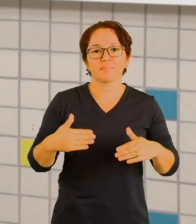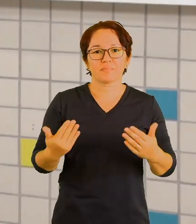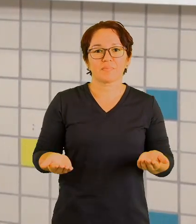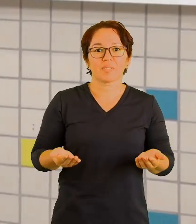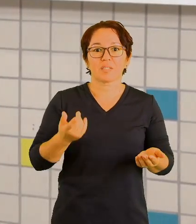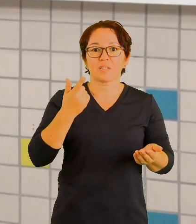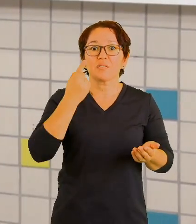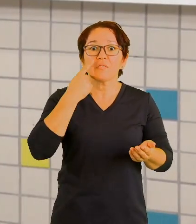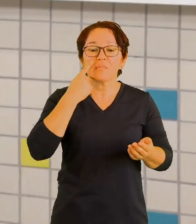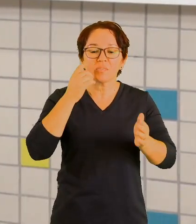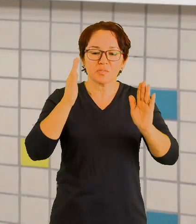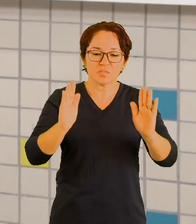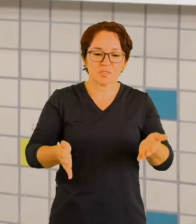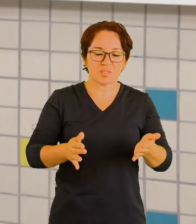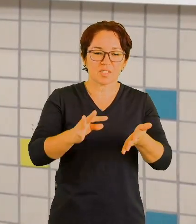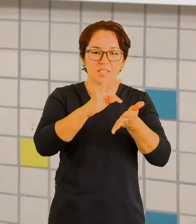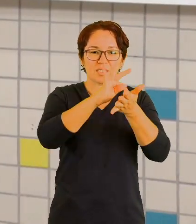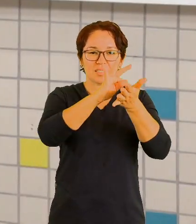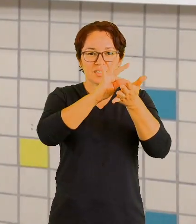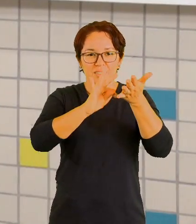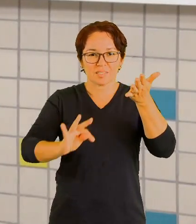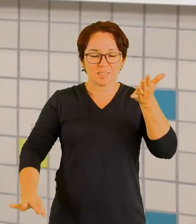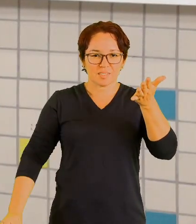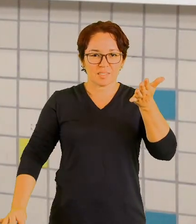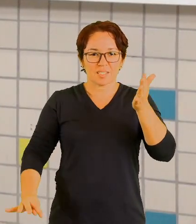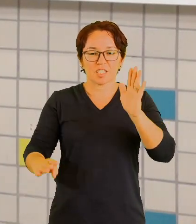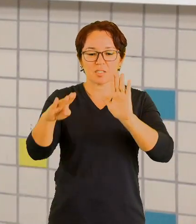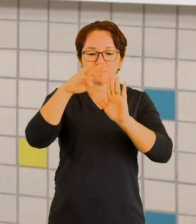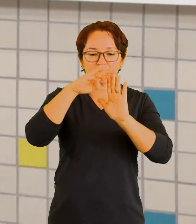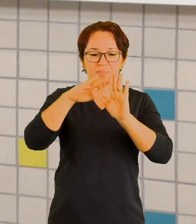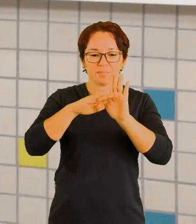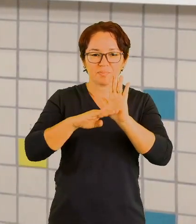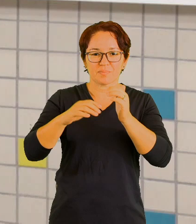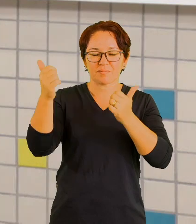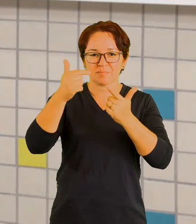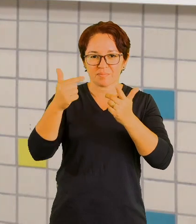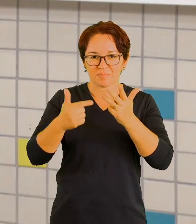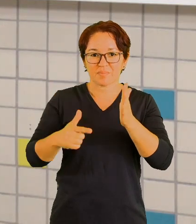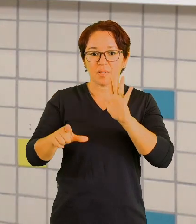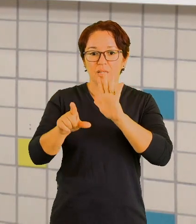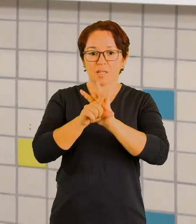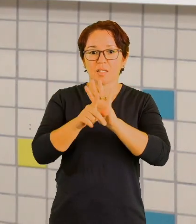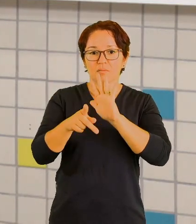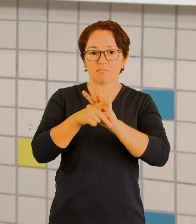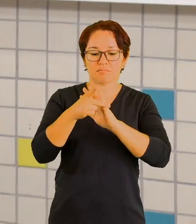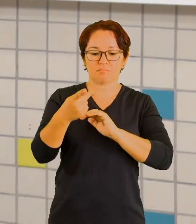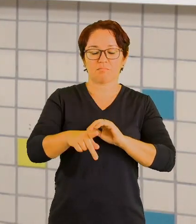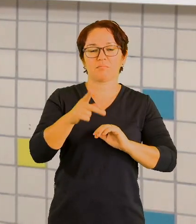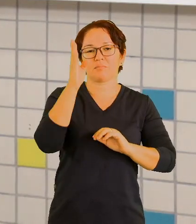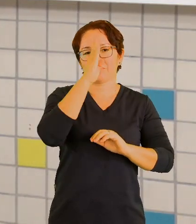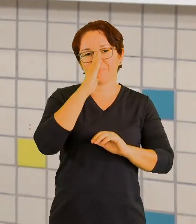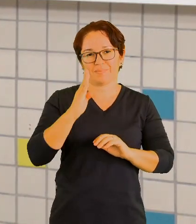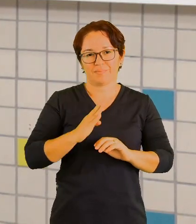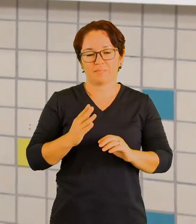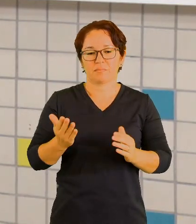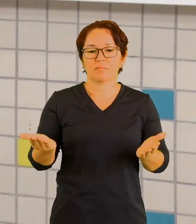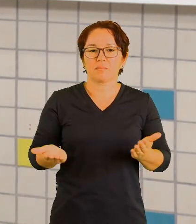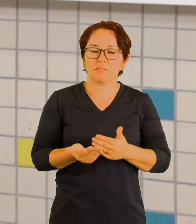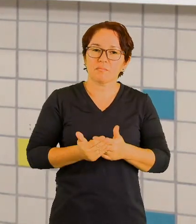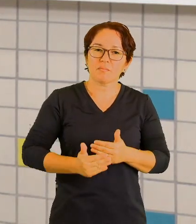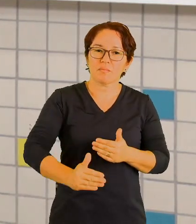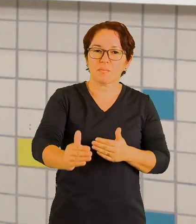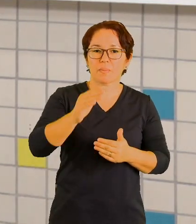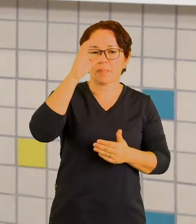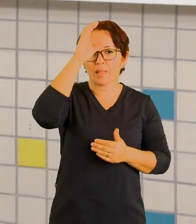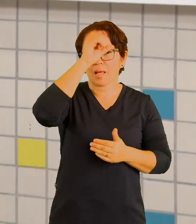importantes nas leis que vigoram no nosso país. Agora, vamos entender um pouquinho mais sobre o que é o